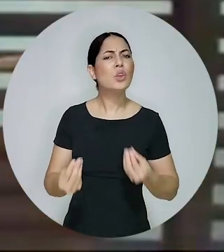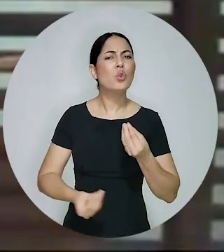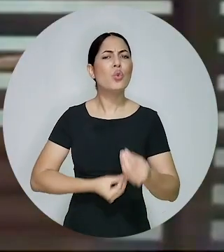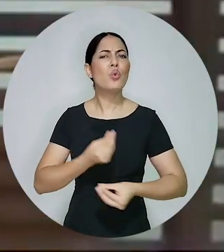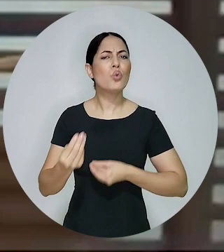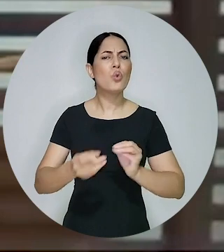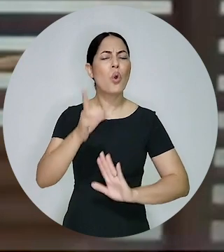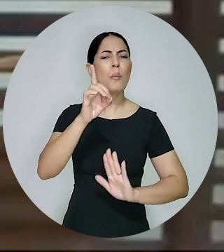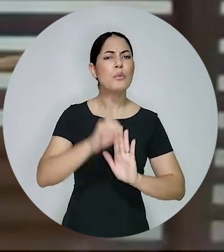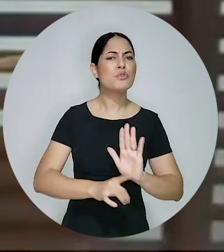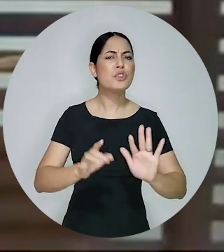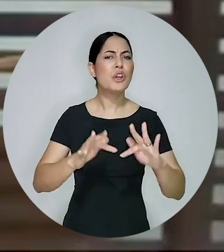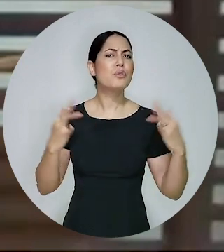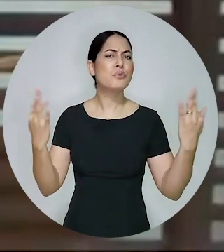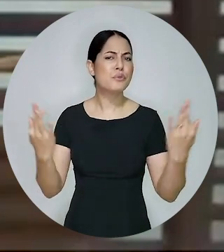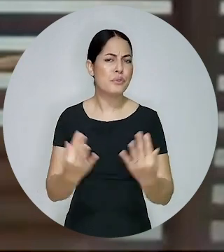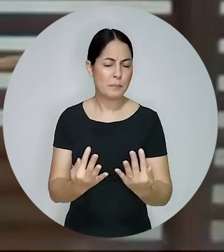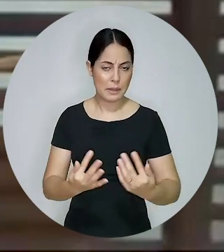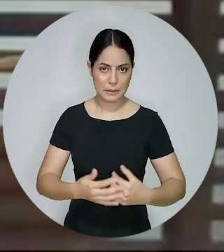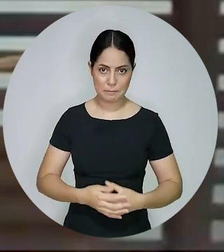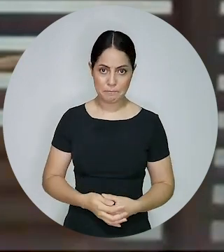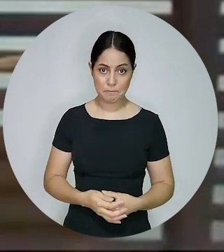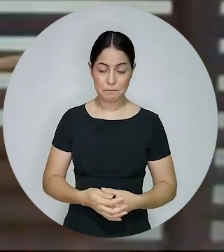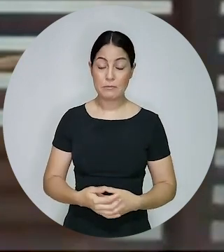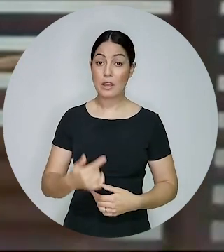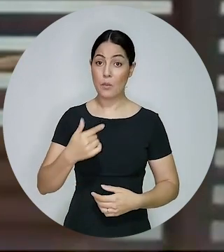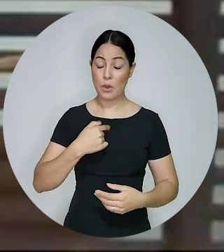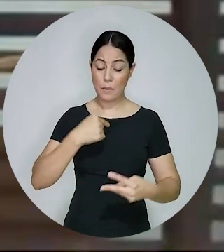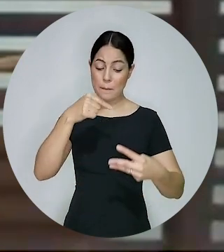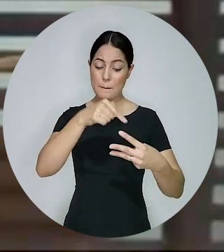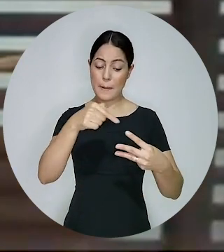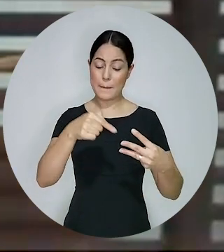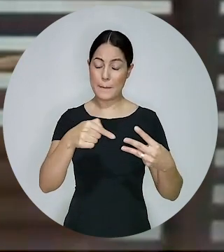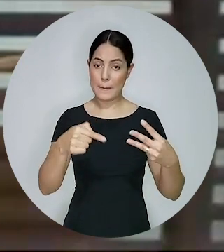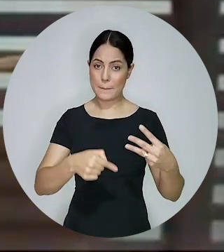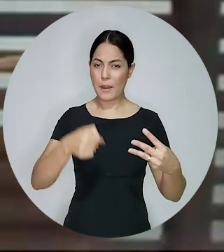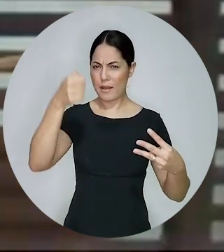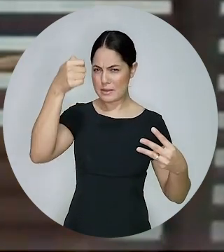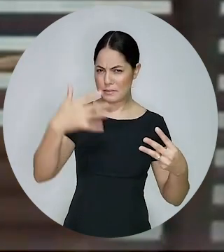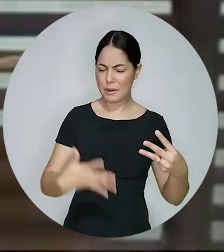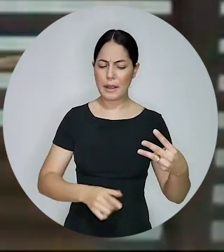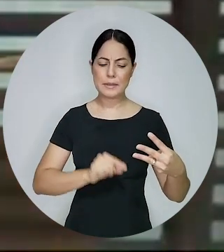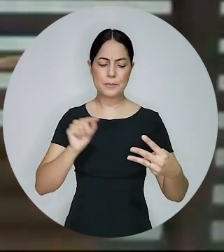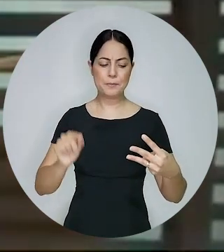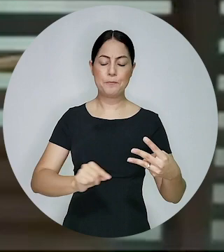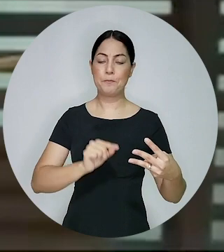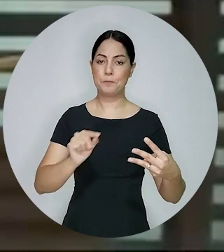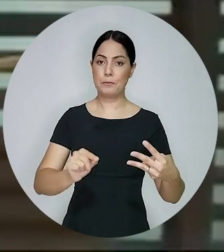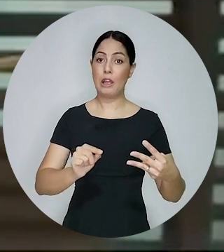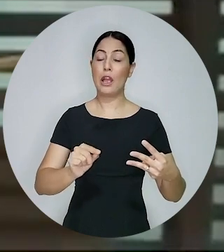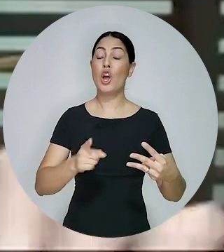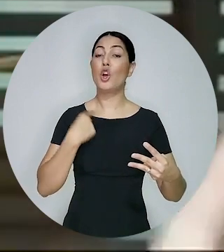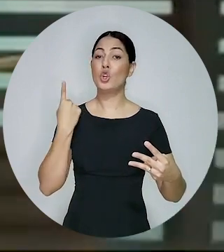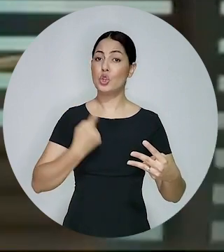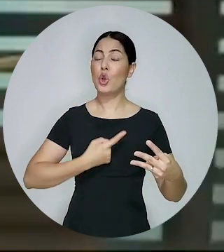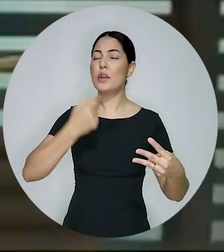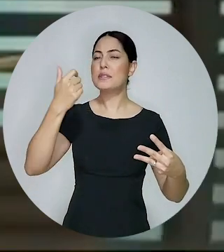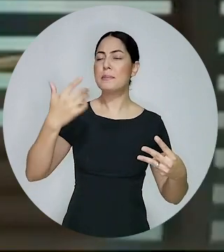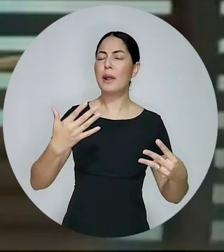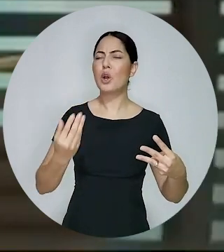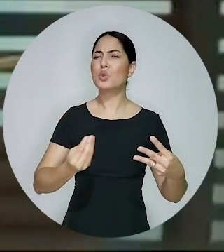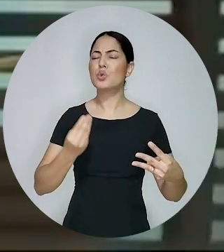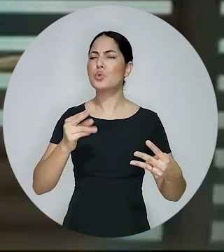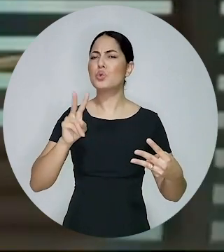Como atuar extrajudicialmente no direito de famílias. Então, eu dividi minha fala em três